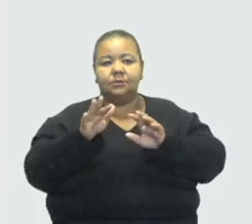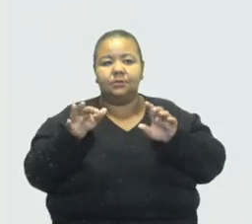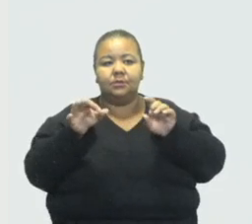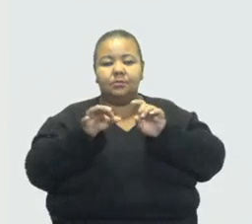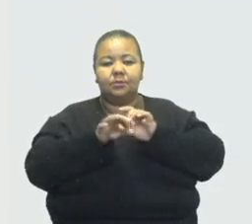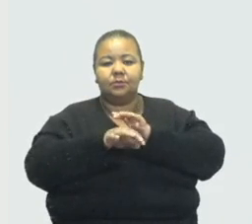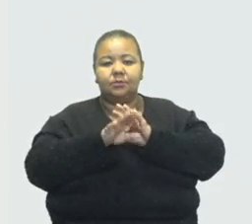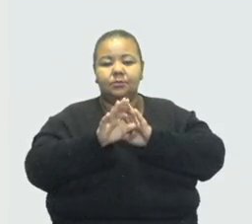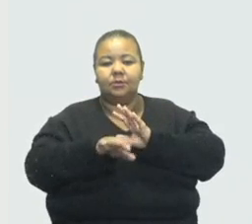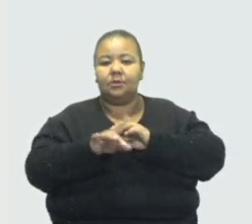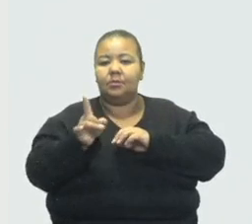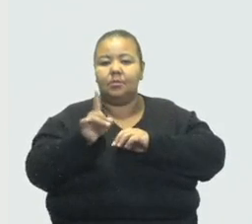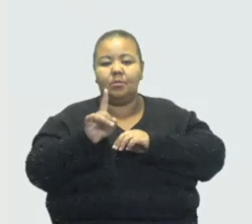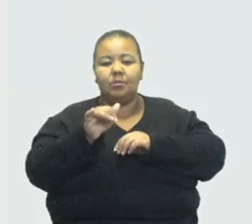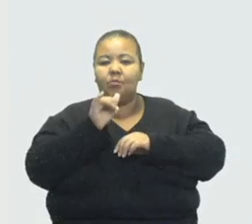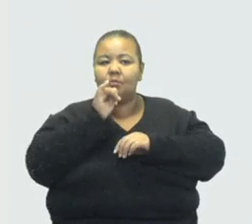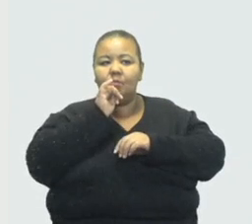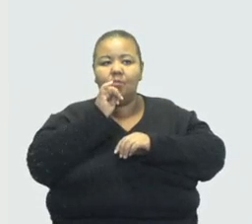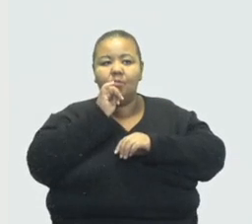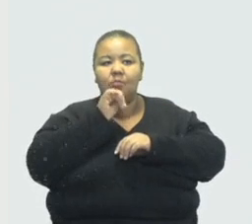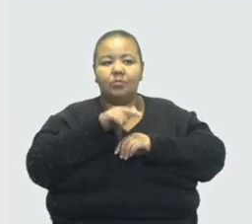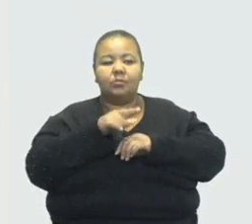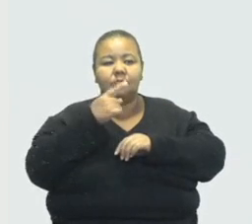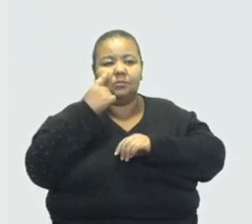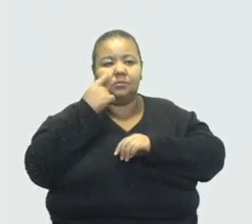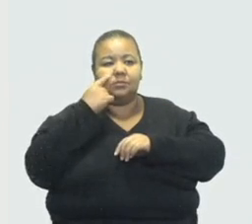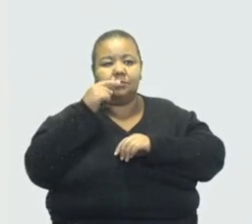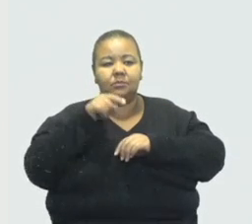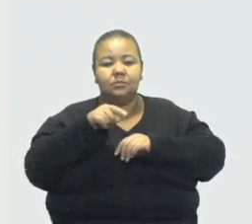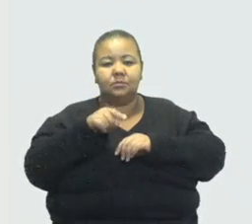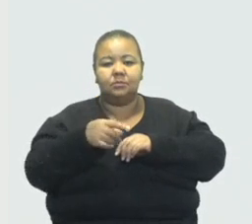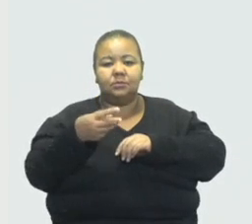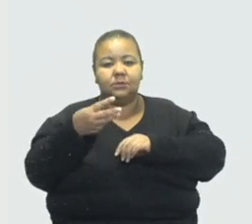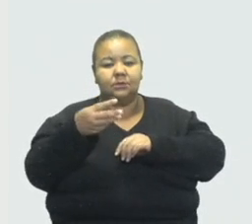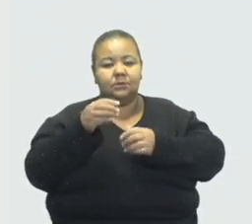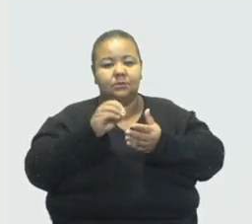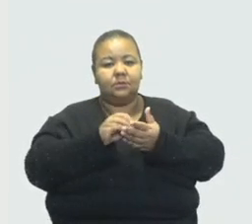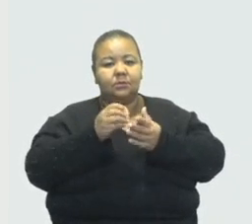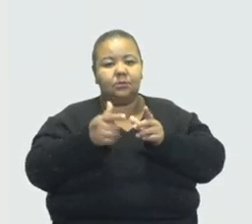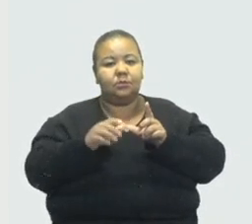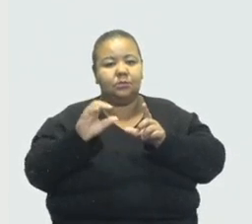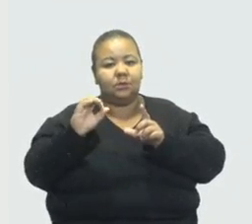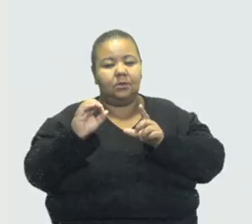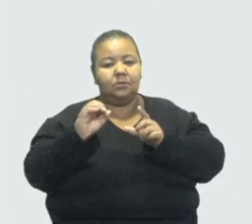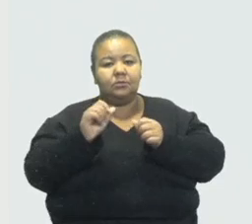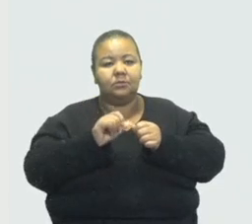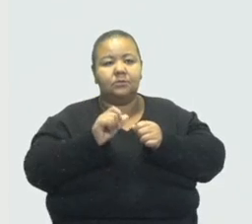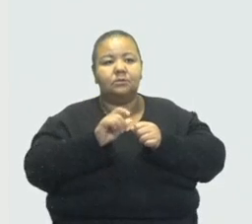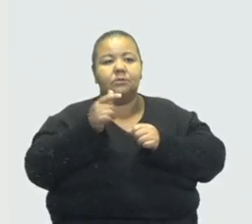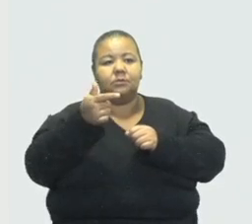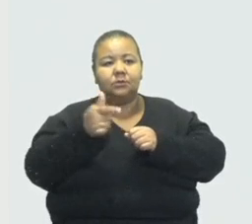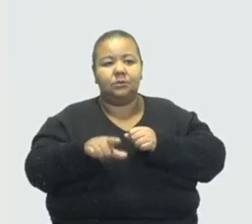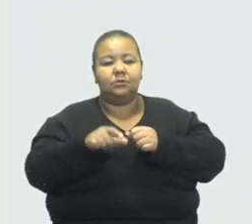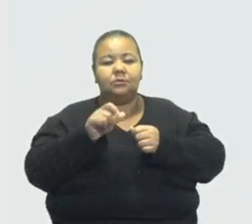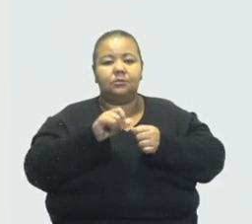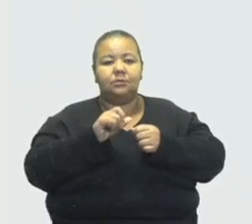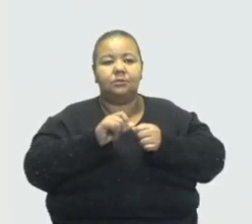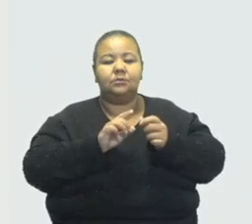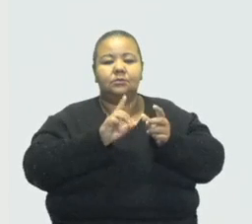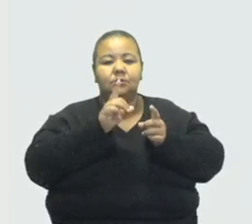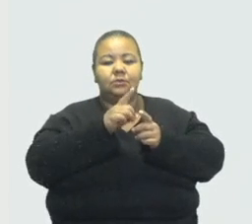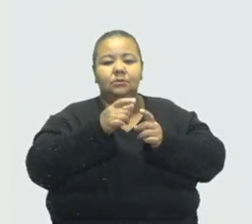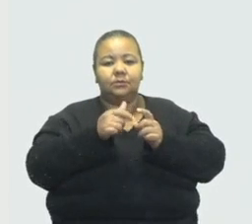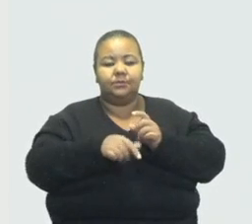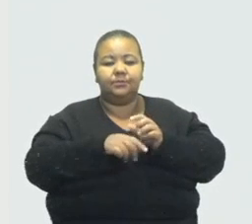já, professora? Não está, né? Aqui ele não está nulo. Então, a gente tem que continuar o procedimento para encontrar